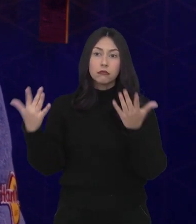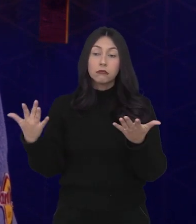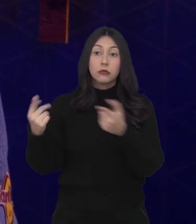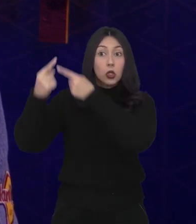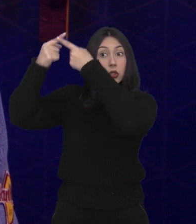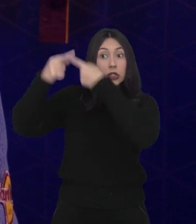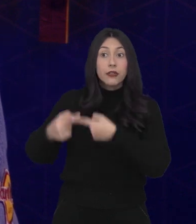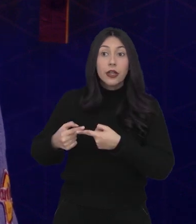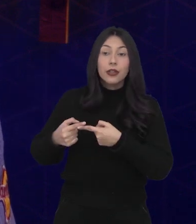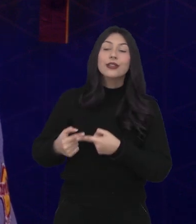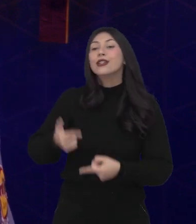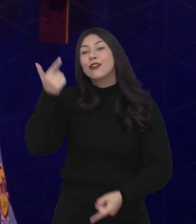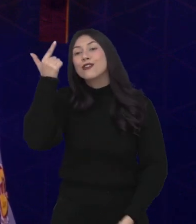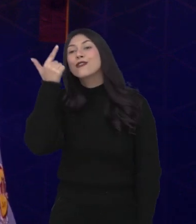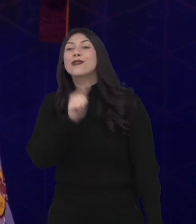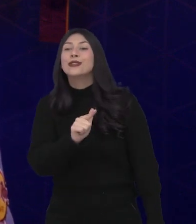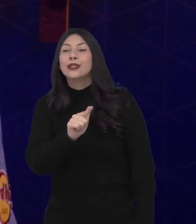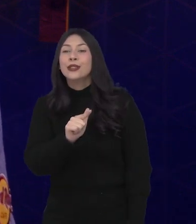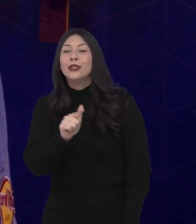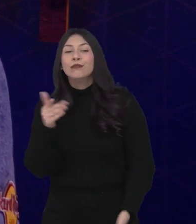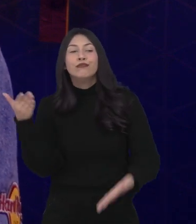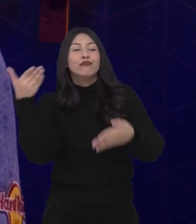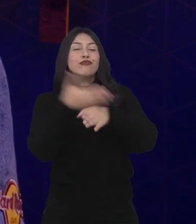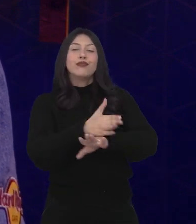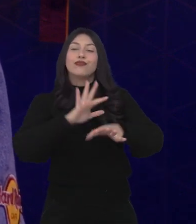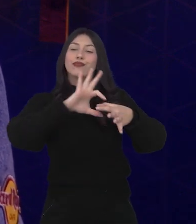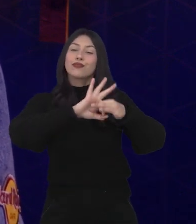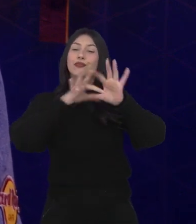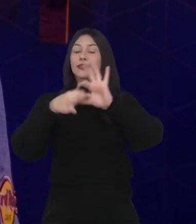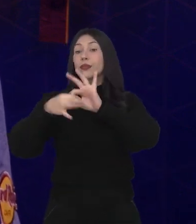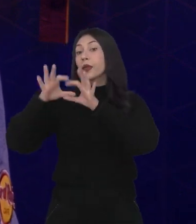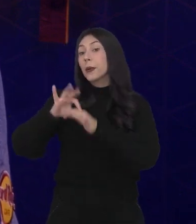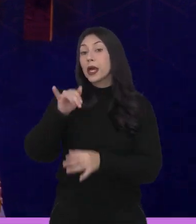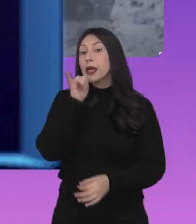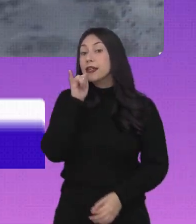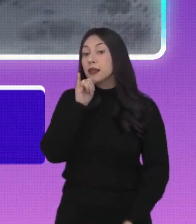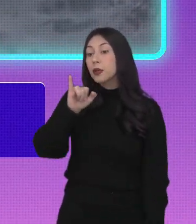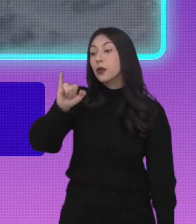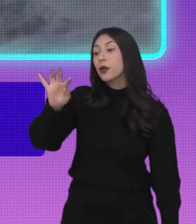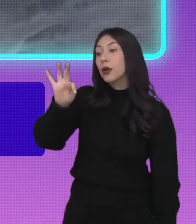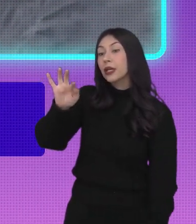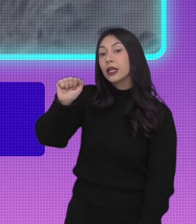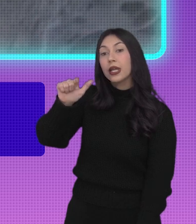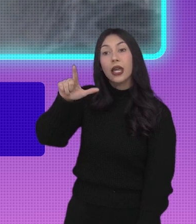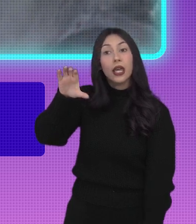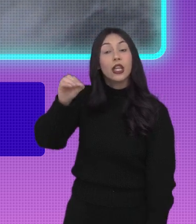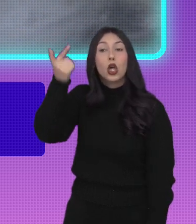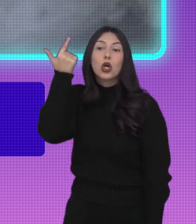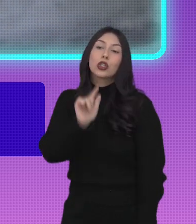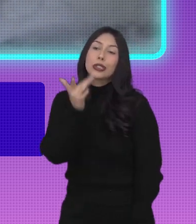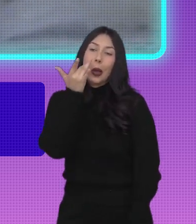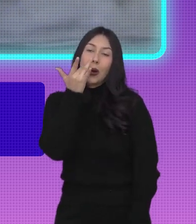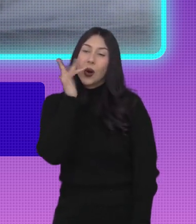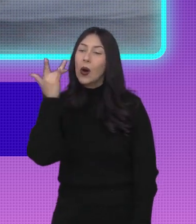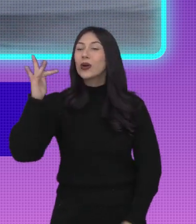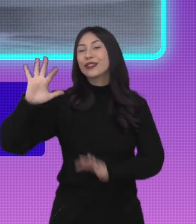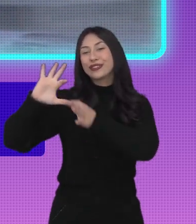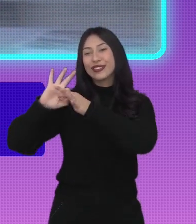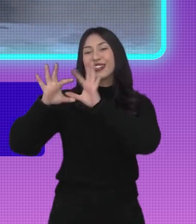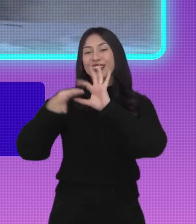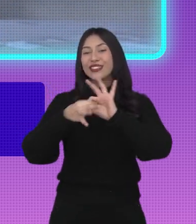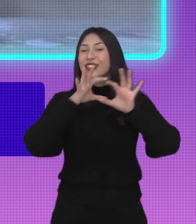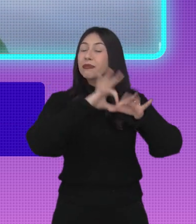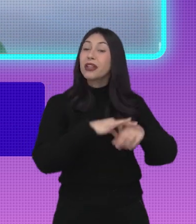independentes, né, viraram atletas olímpicos. Então a gente tem aí o Ítalo, que foi medalha de ouro